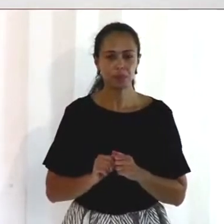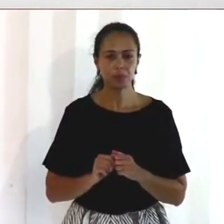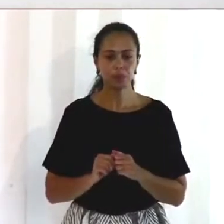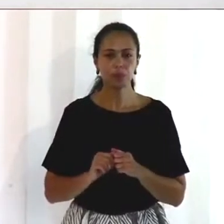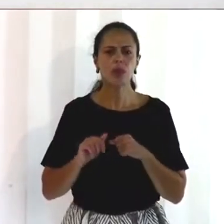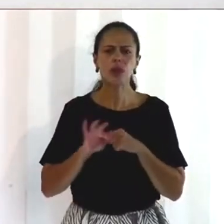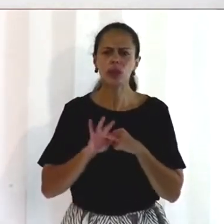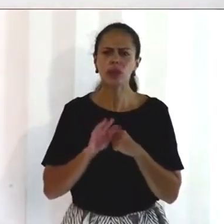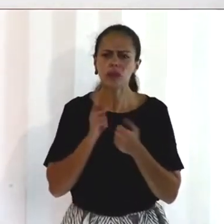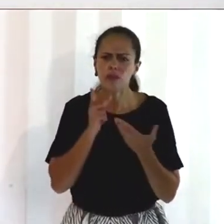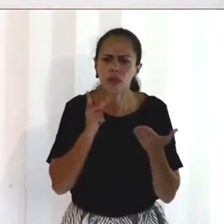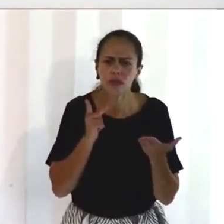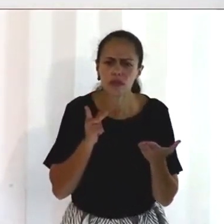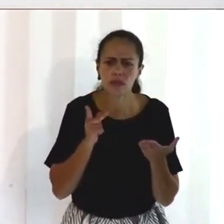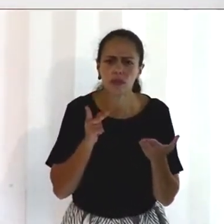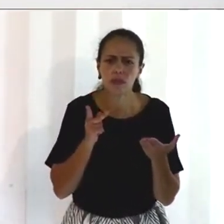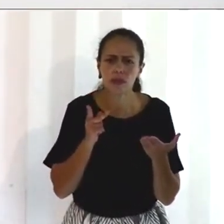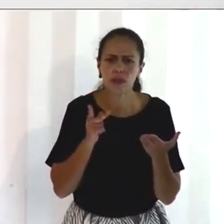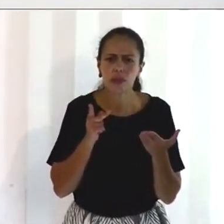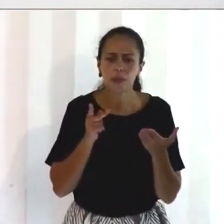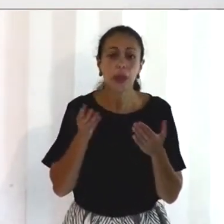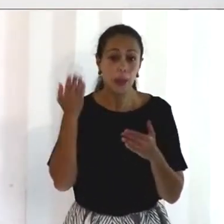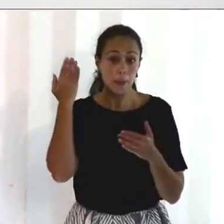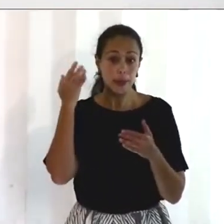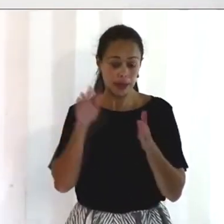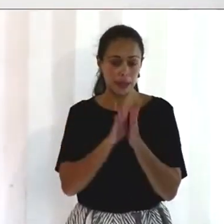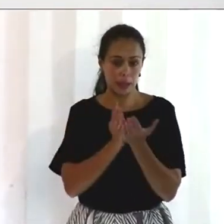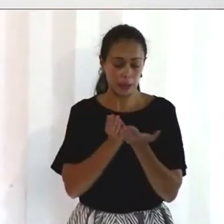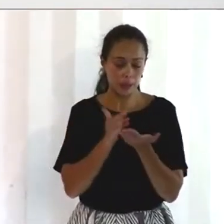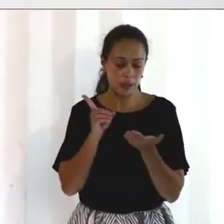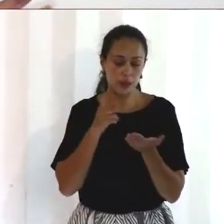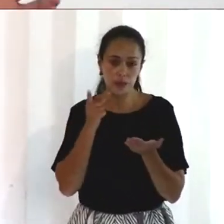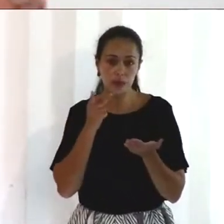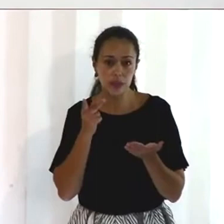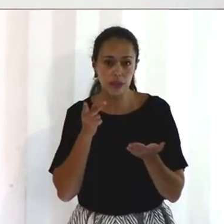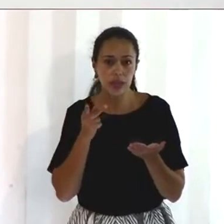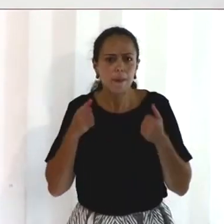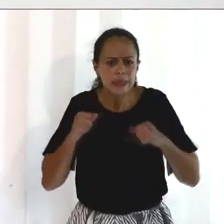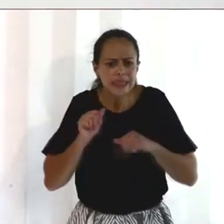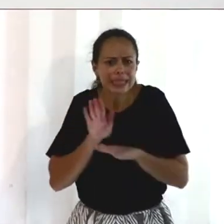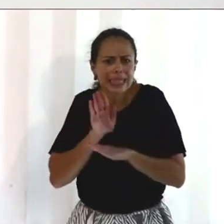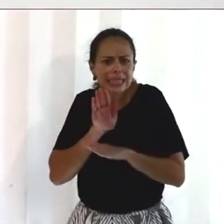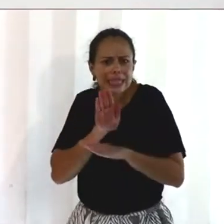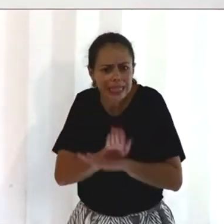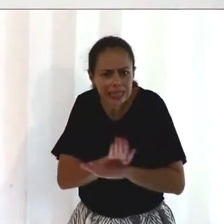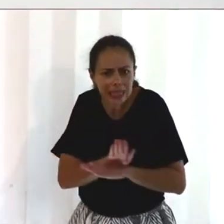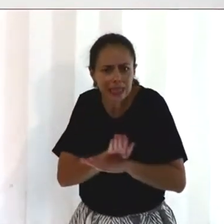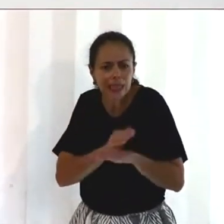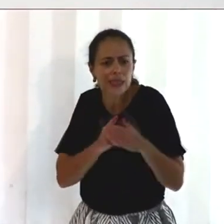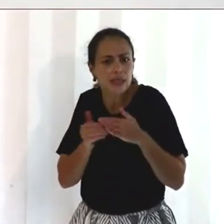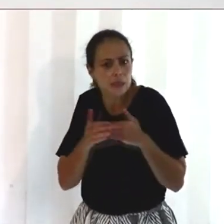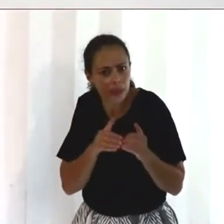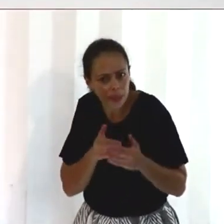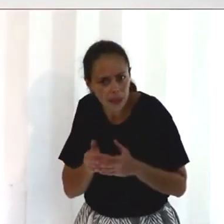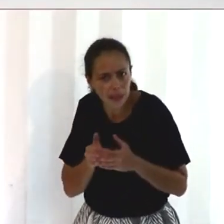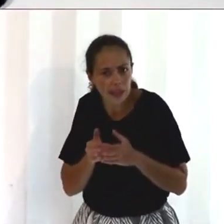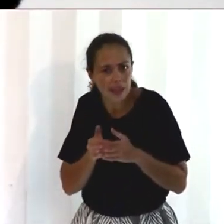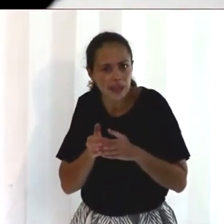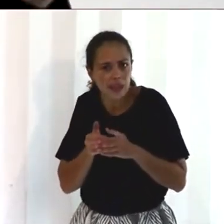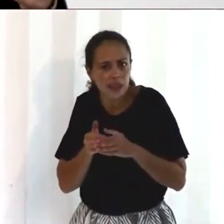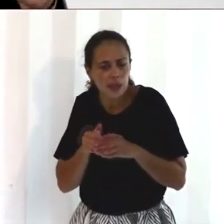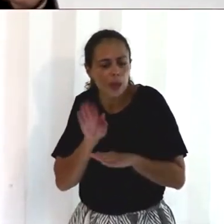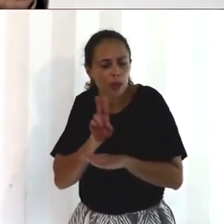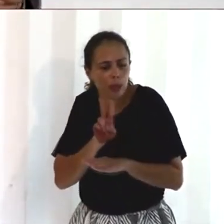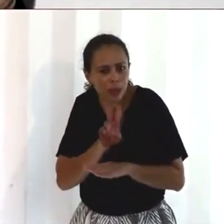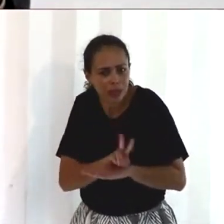a verdadeira religião é caridosa. A expressão aqui é visitar órfãos e viúvas, mas não quer dizer que faz